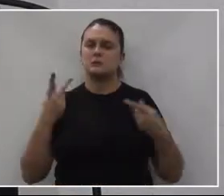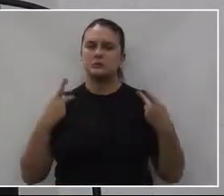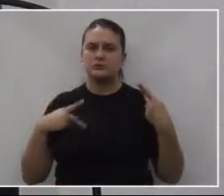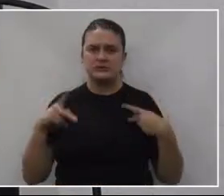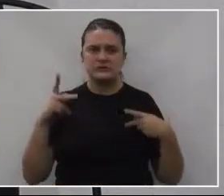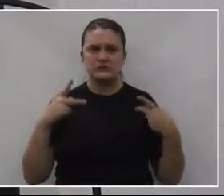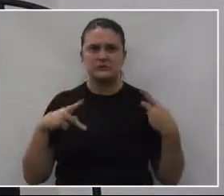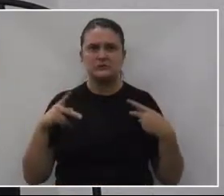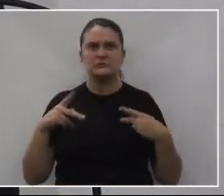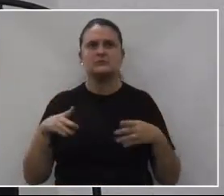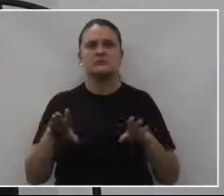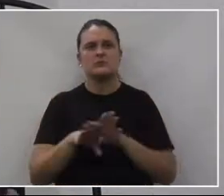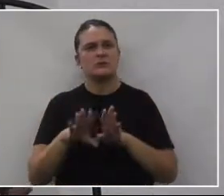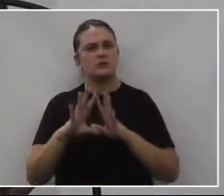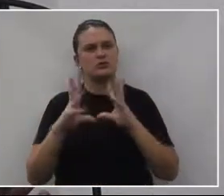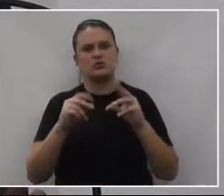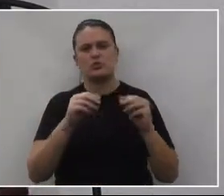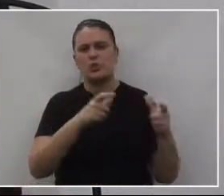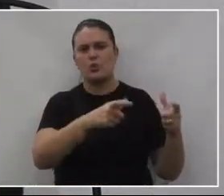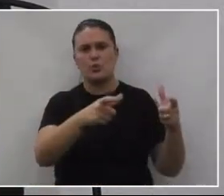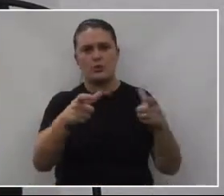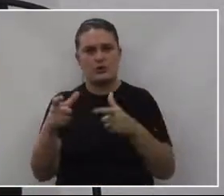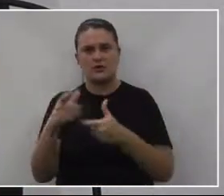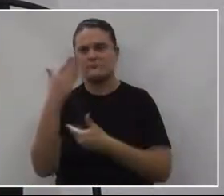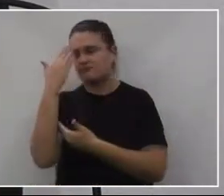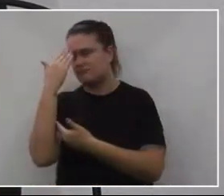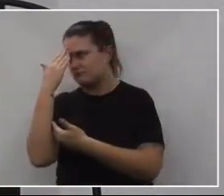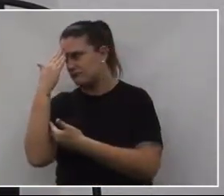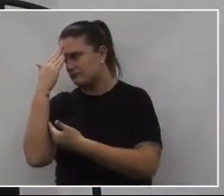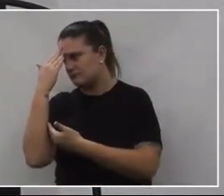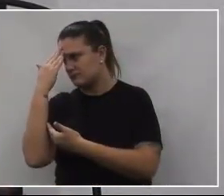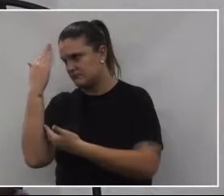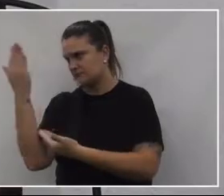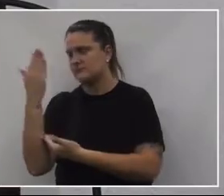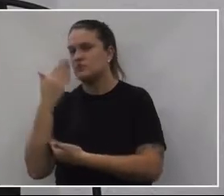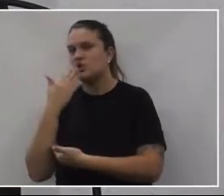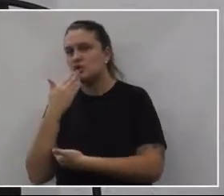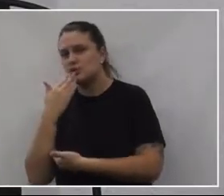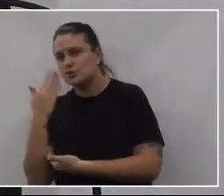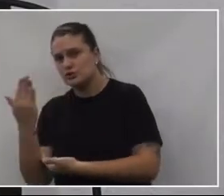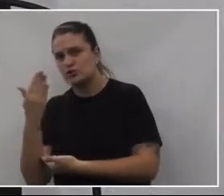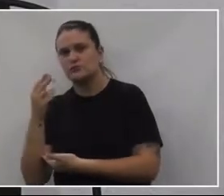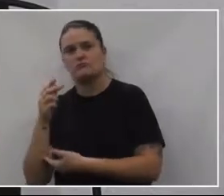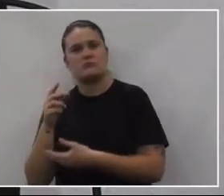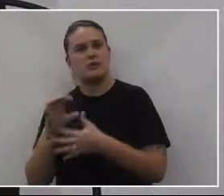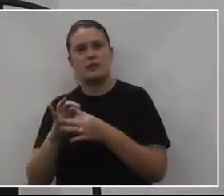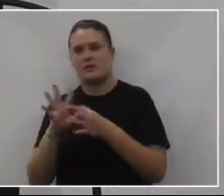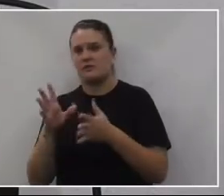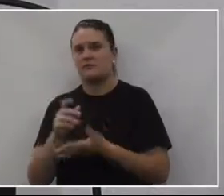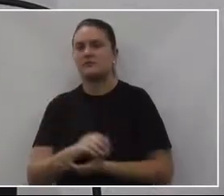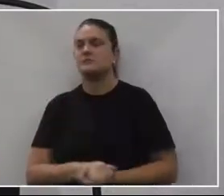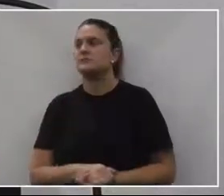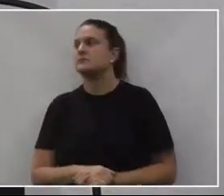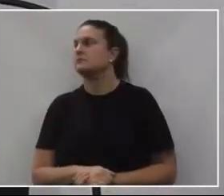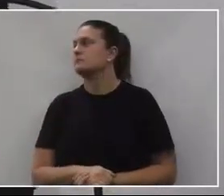política também de toda a nossa região. Mais uma vez aqui agradeço as palavras elogiosas e continuo à disposição.